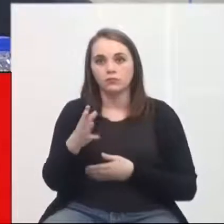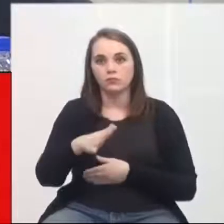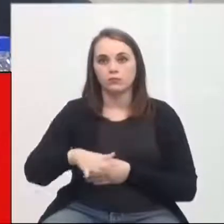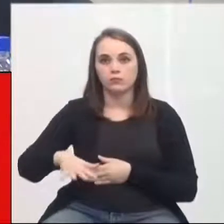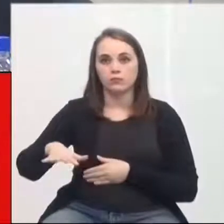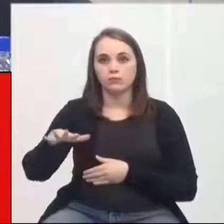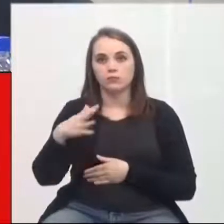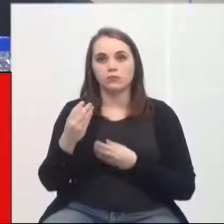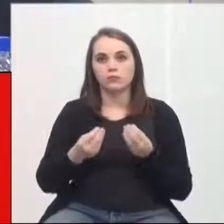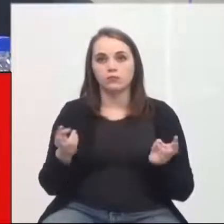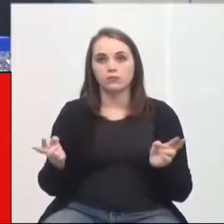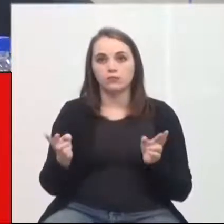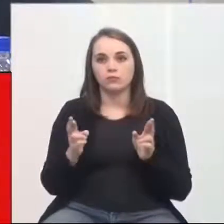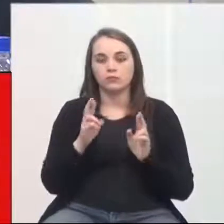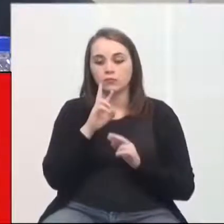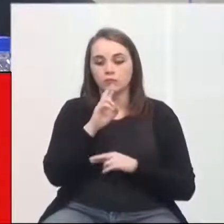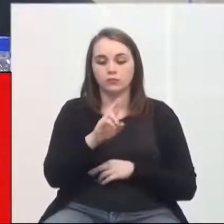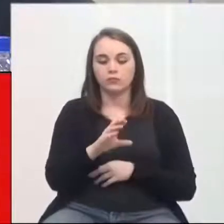conforme Resolução